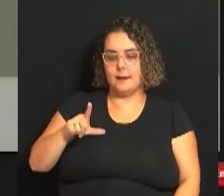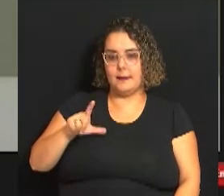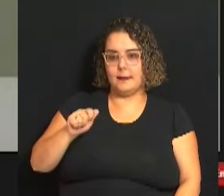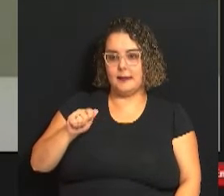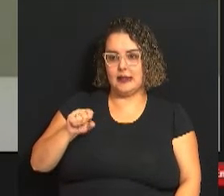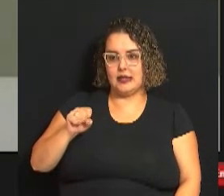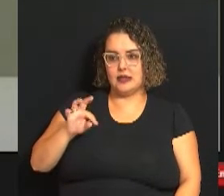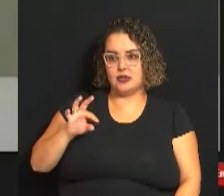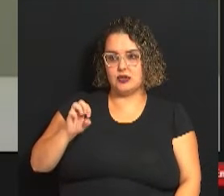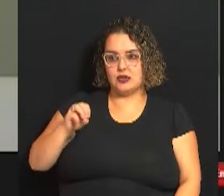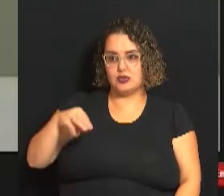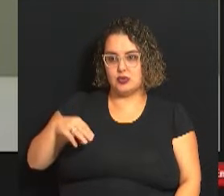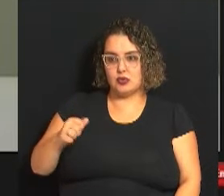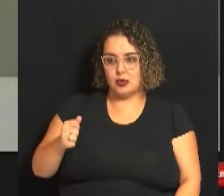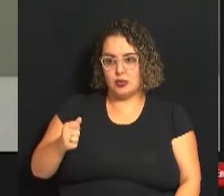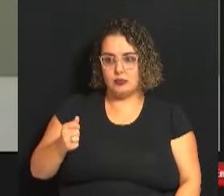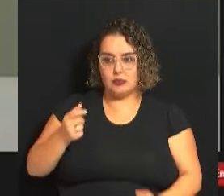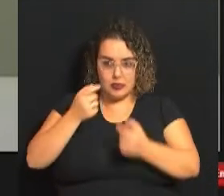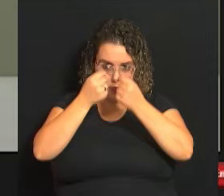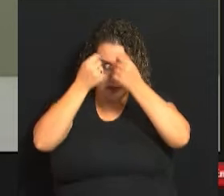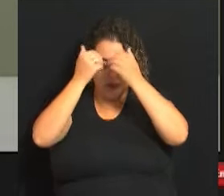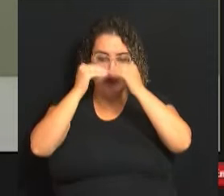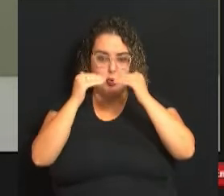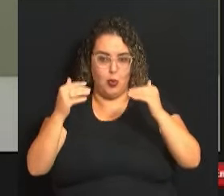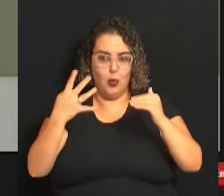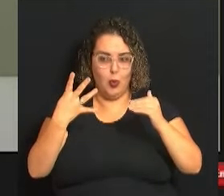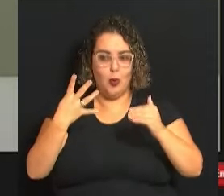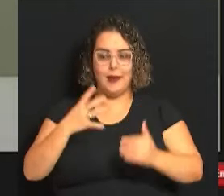4, o índice de